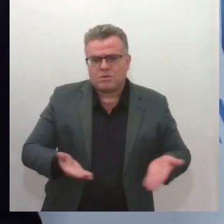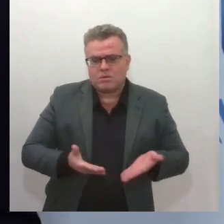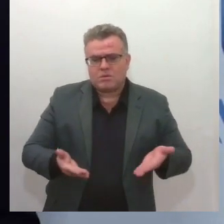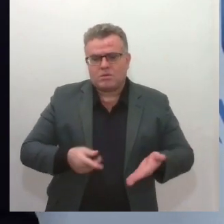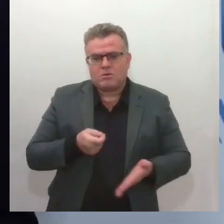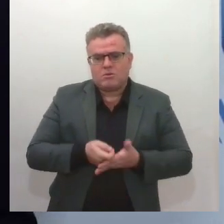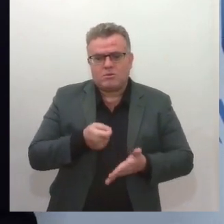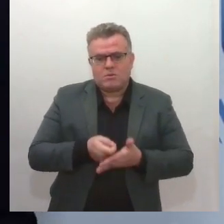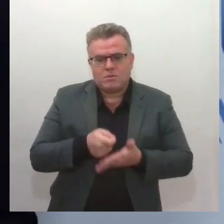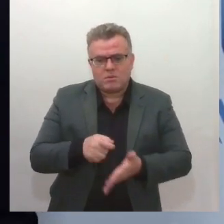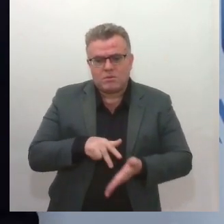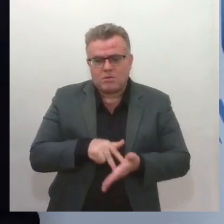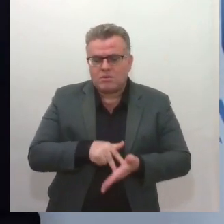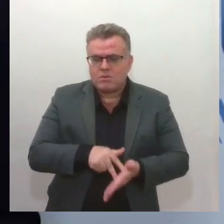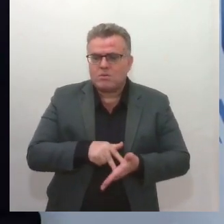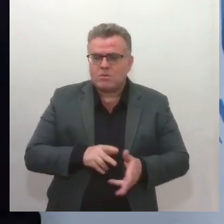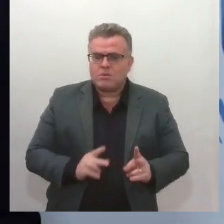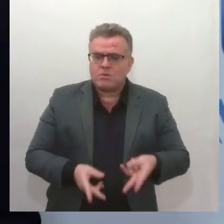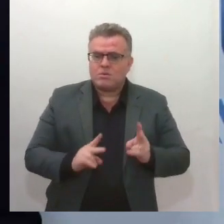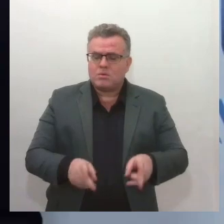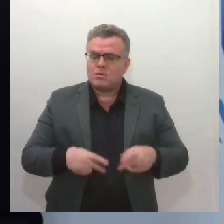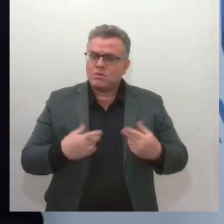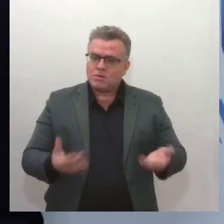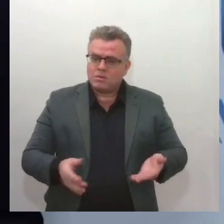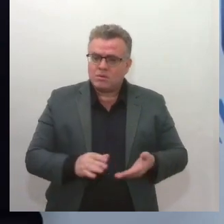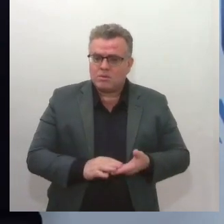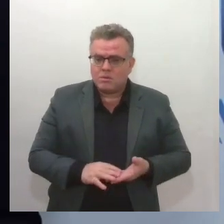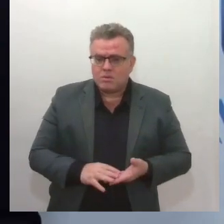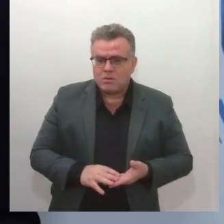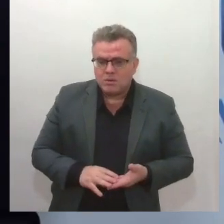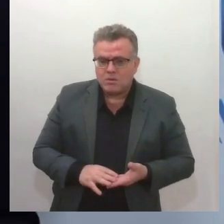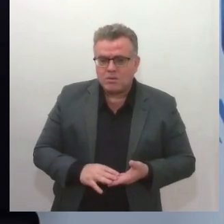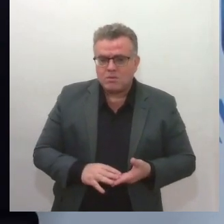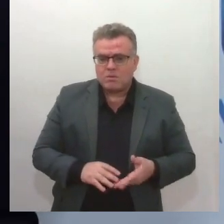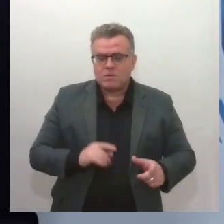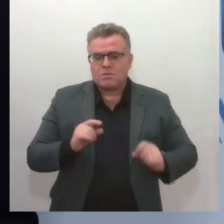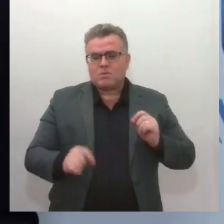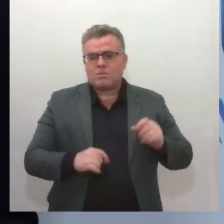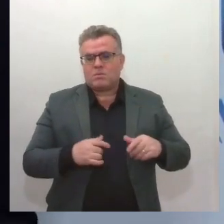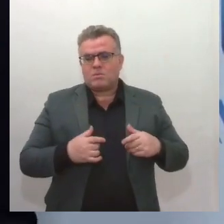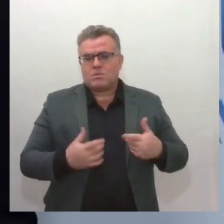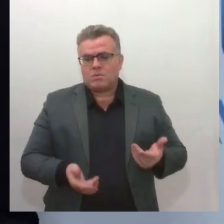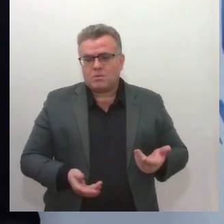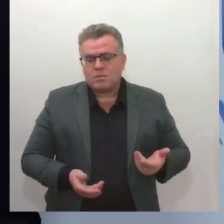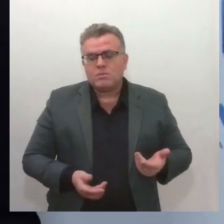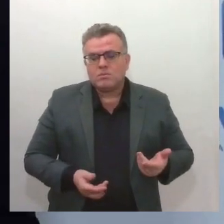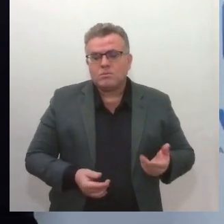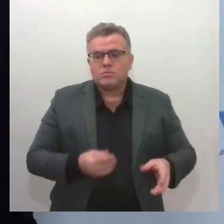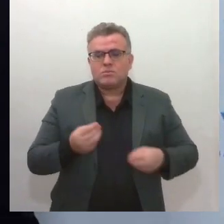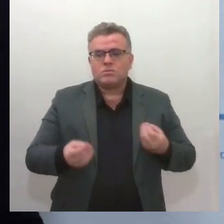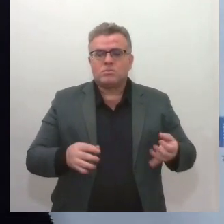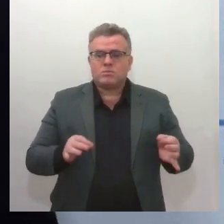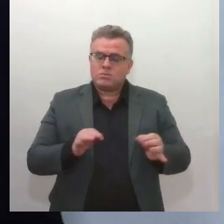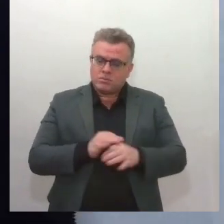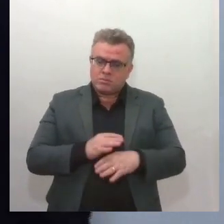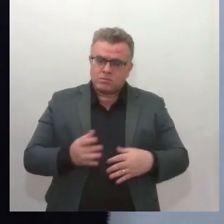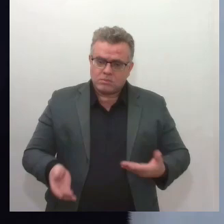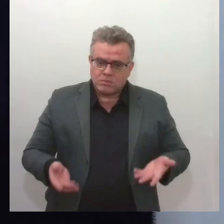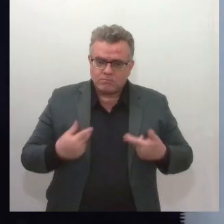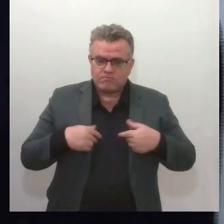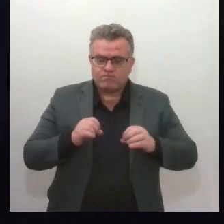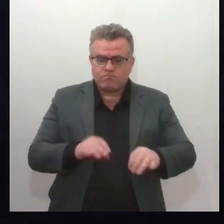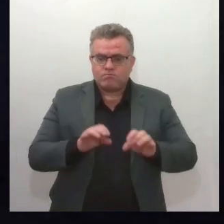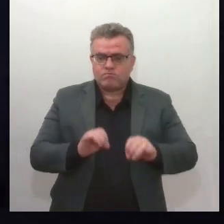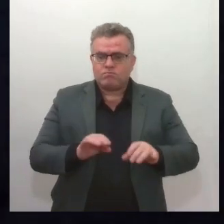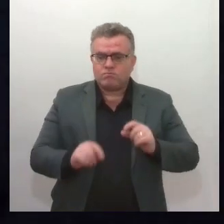É isso, mas é como eu falei, inclusive, na tribuna, que um fruto não pode cair longe do pé. A educação de Aquidabana, na época do pai dele, né,